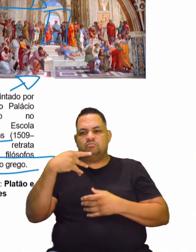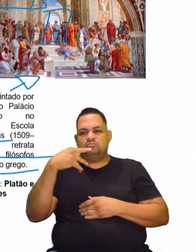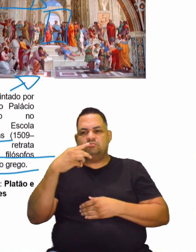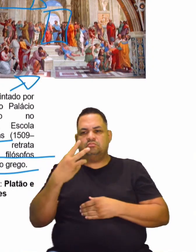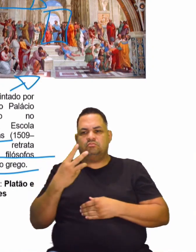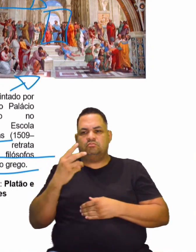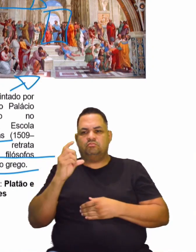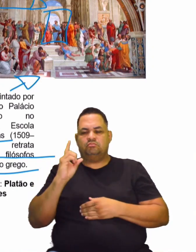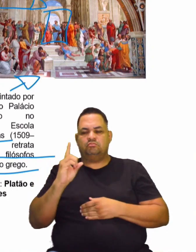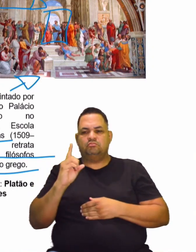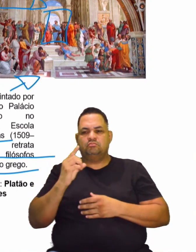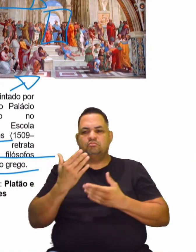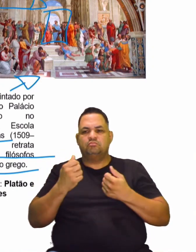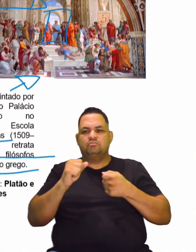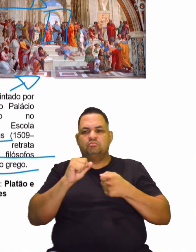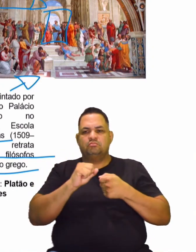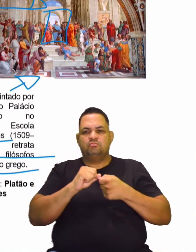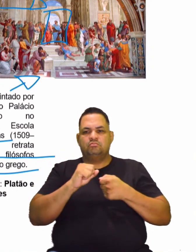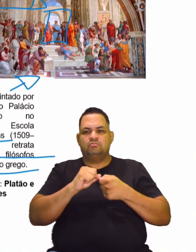Então, foi